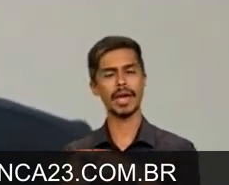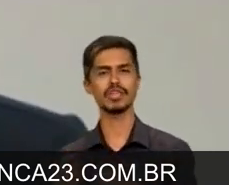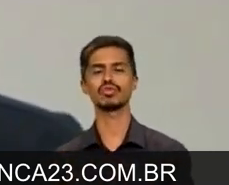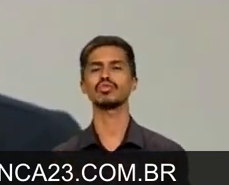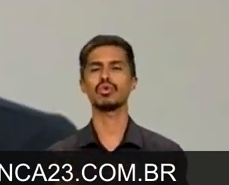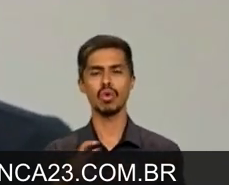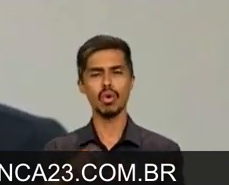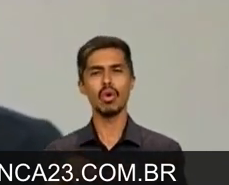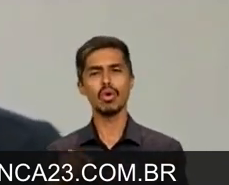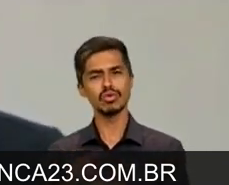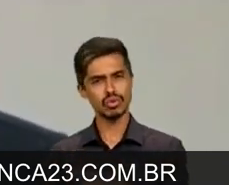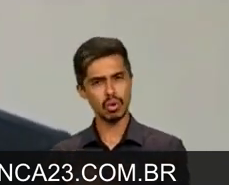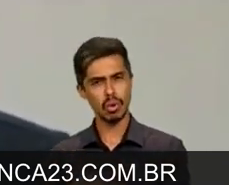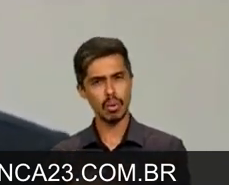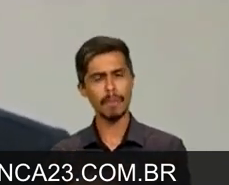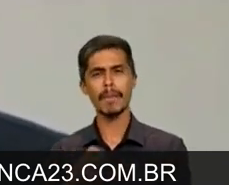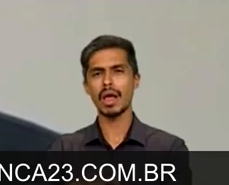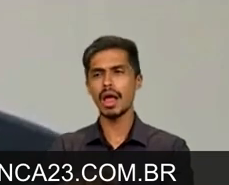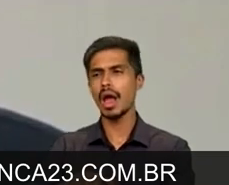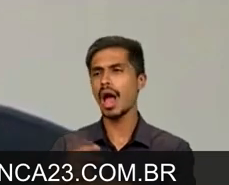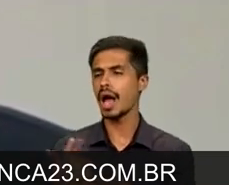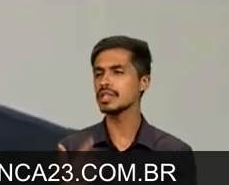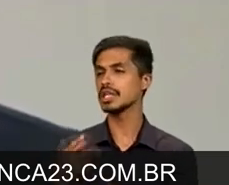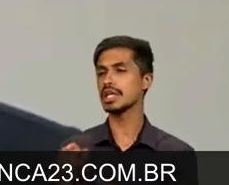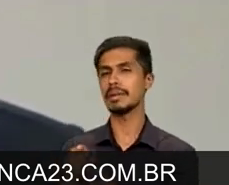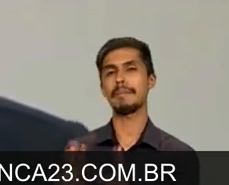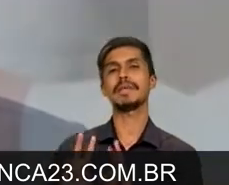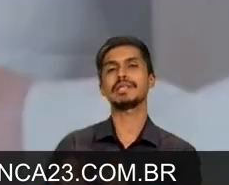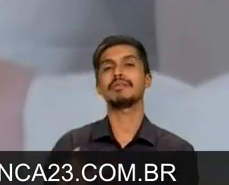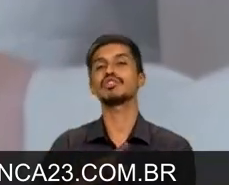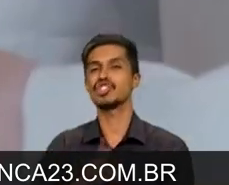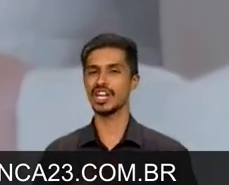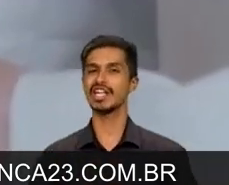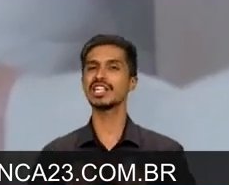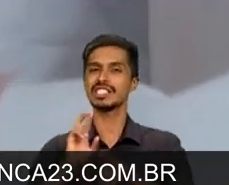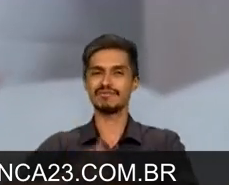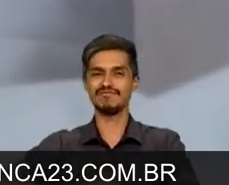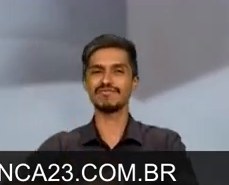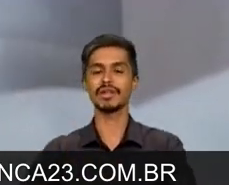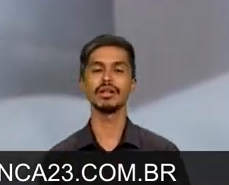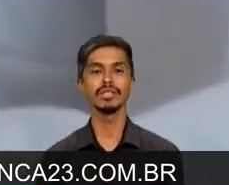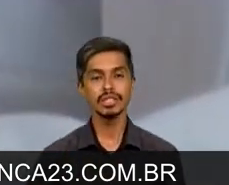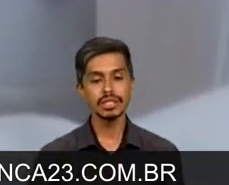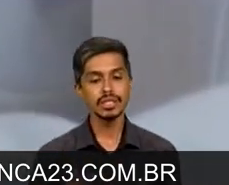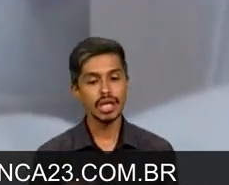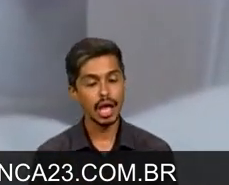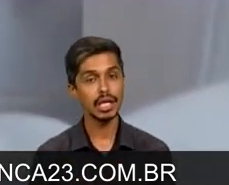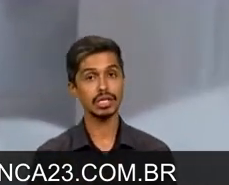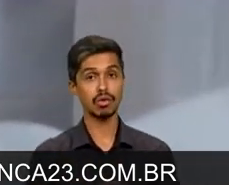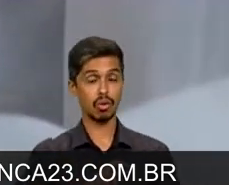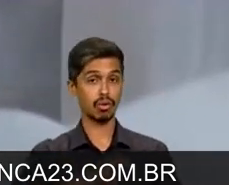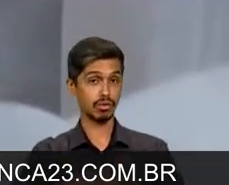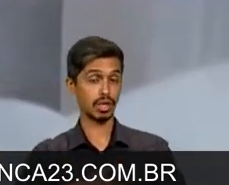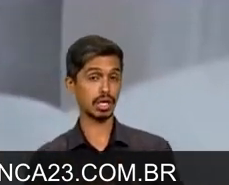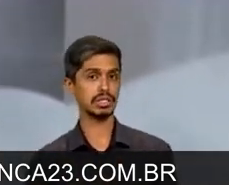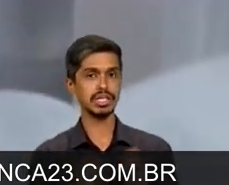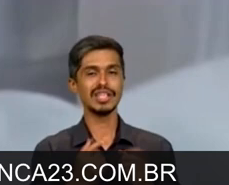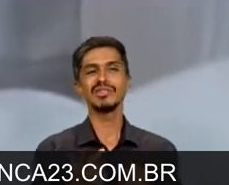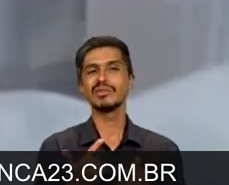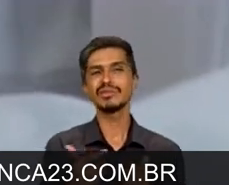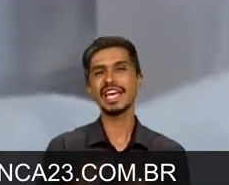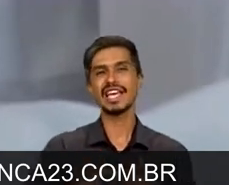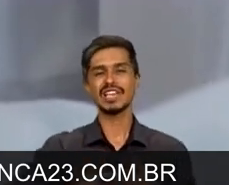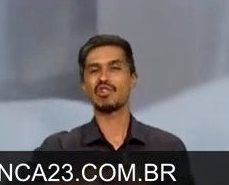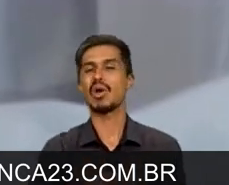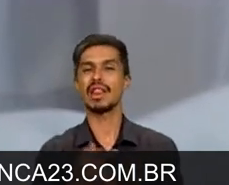particular. E foi diagnosticado o câncer de próstata. O câncer de próstata não necessariamente apresenta sintomas,